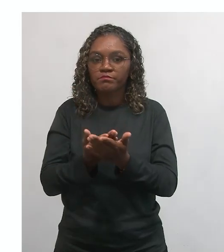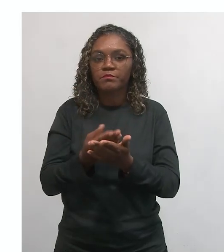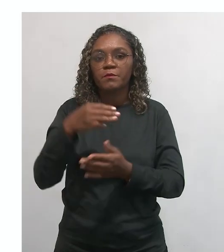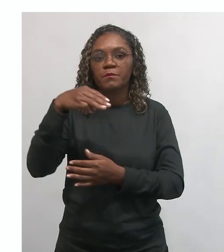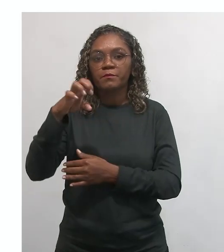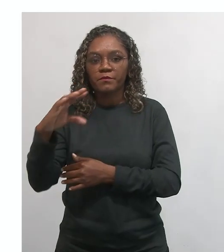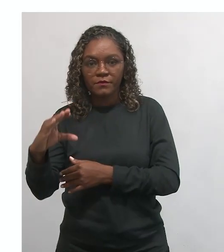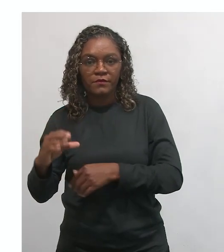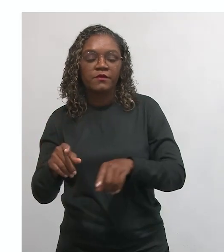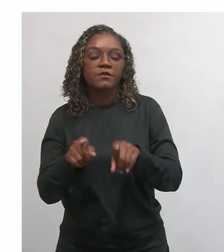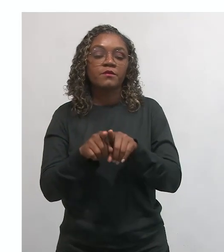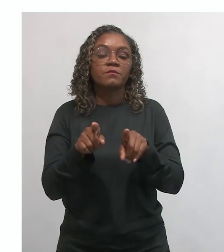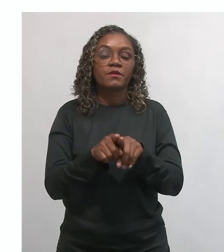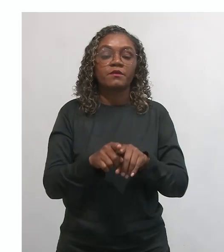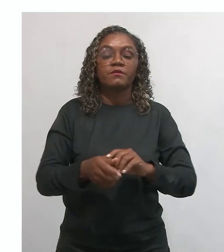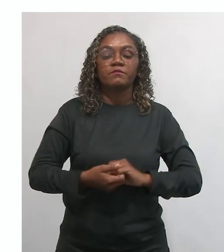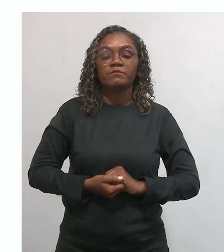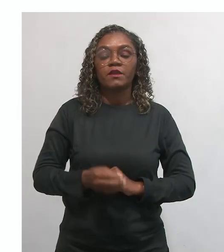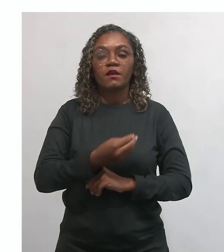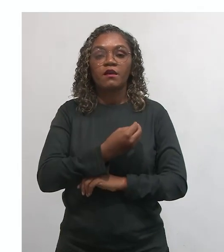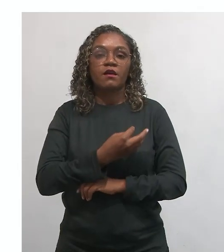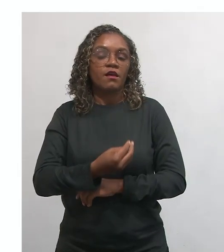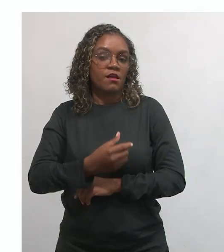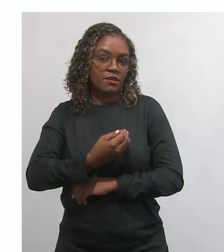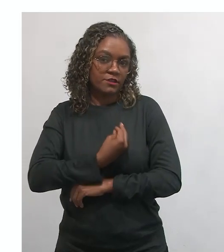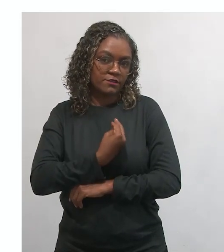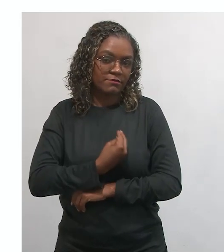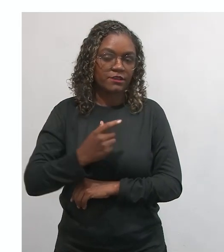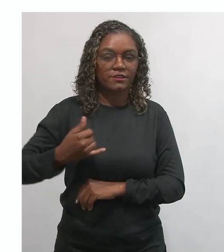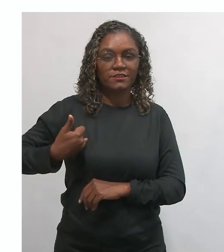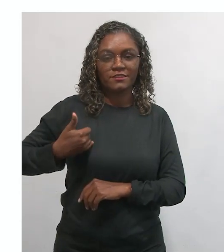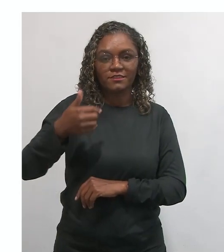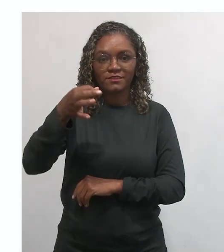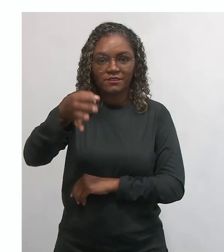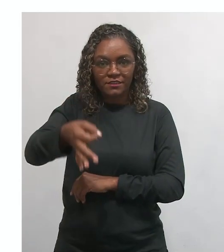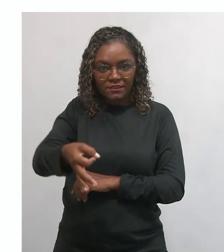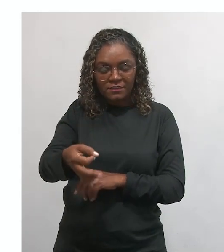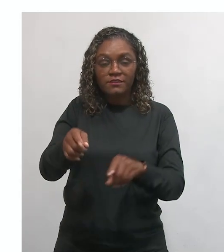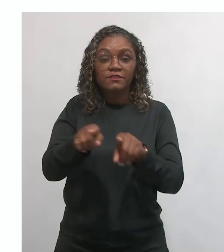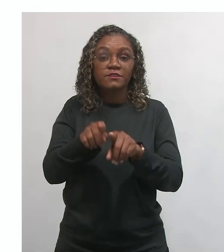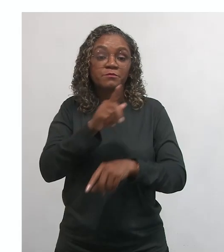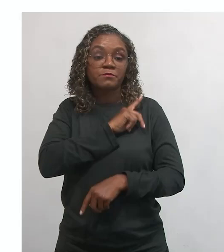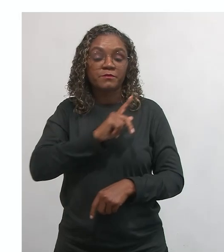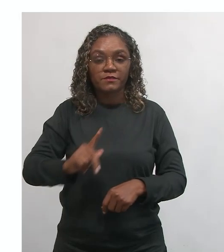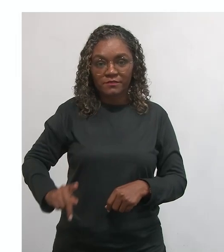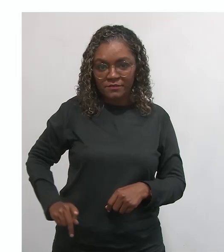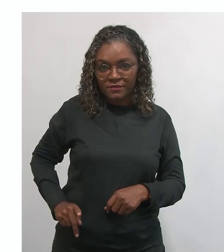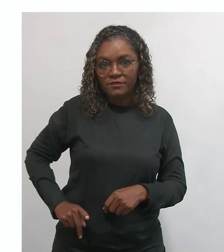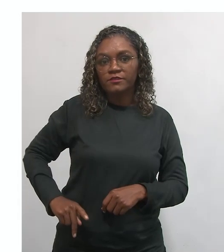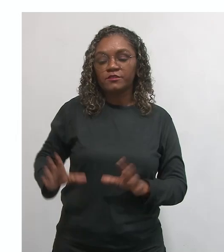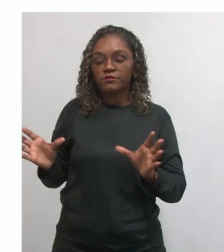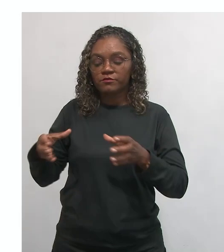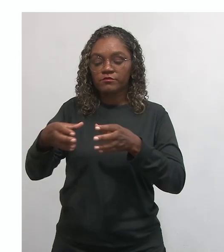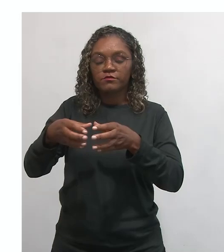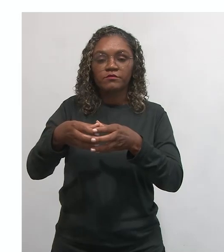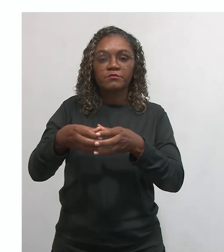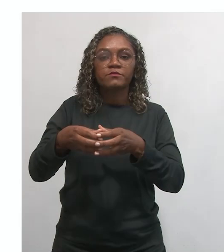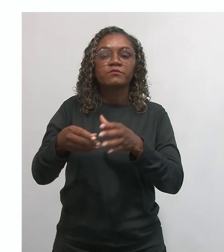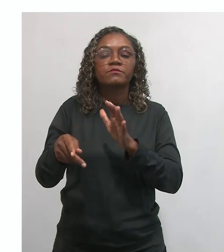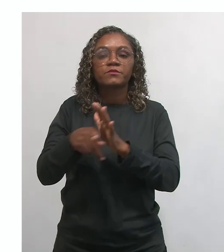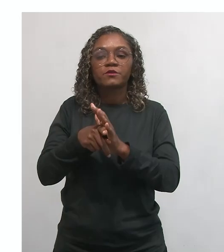pela Alfabetização na Idade Certa e presidente da Comissão Própria